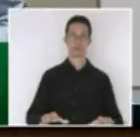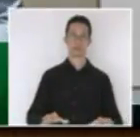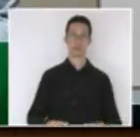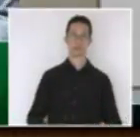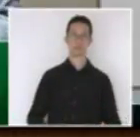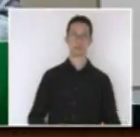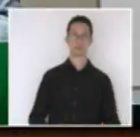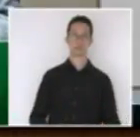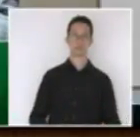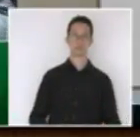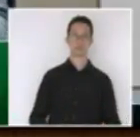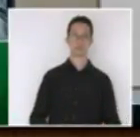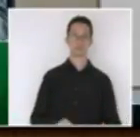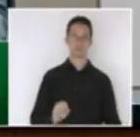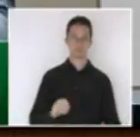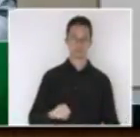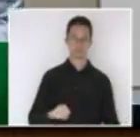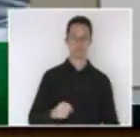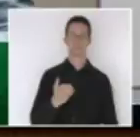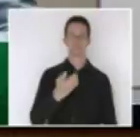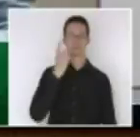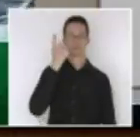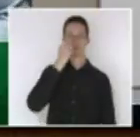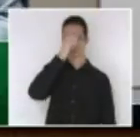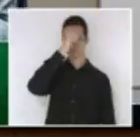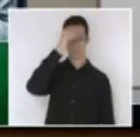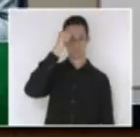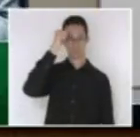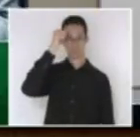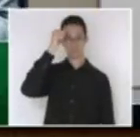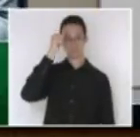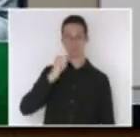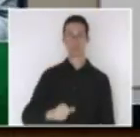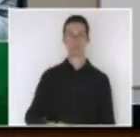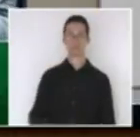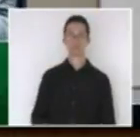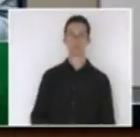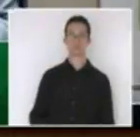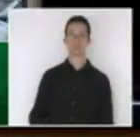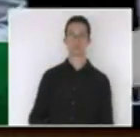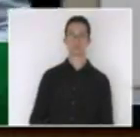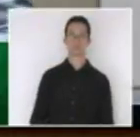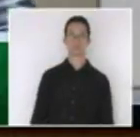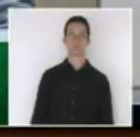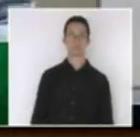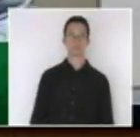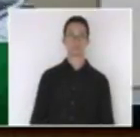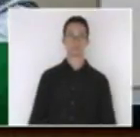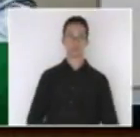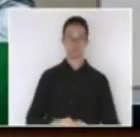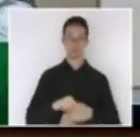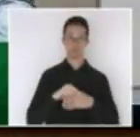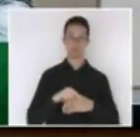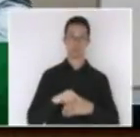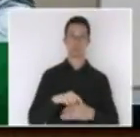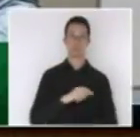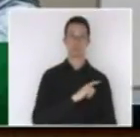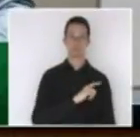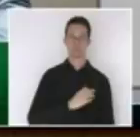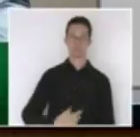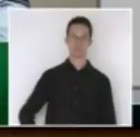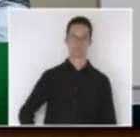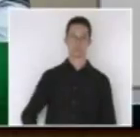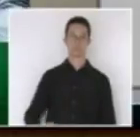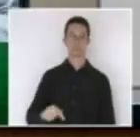Com a palavra o deputado Darcy de Matos, líder do governo nesta casa, neste